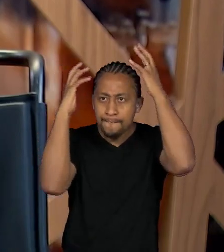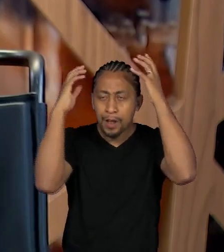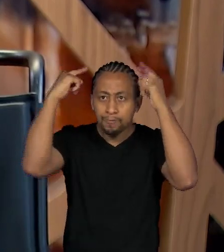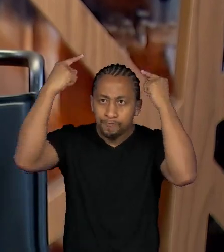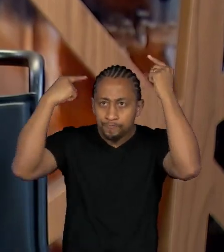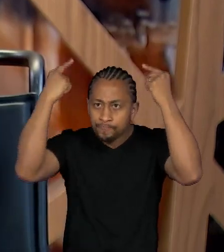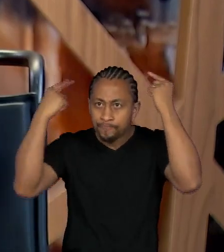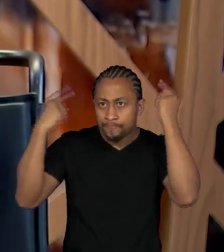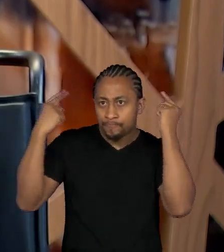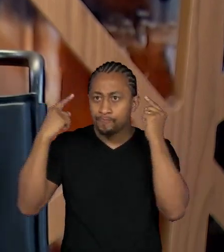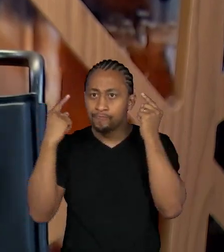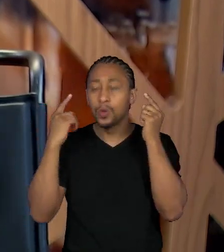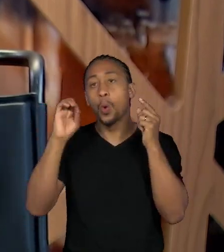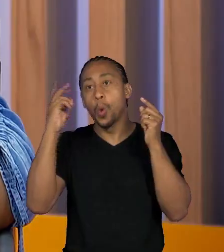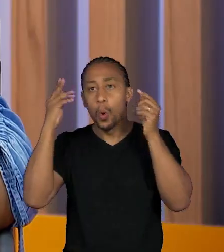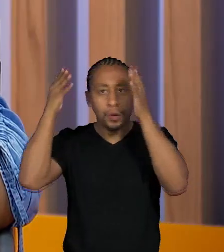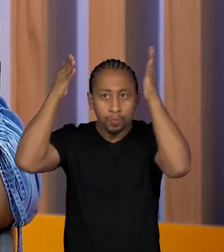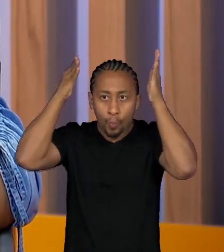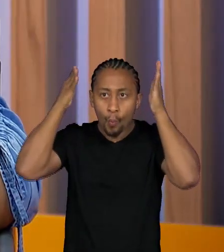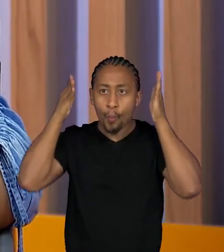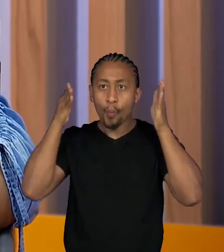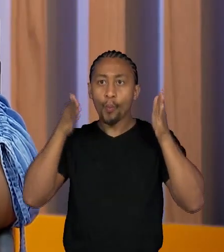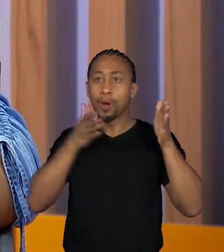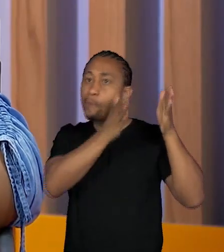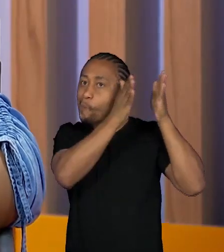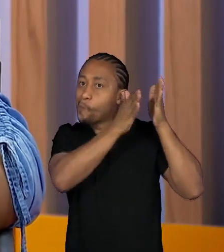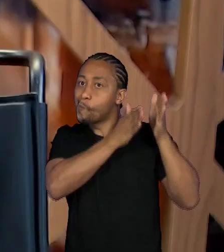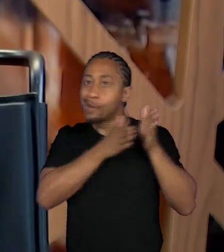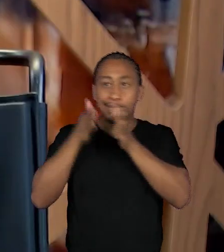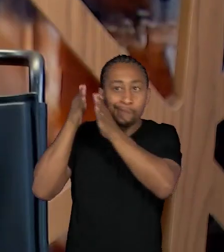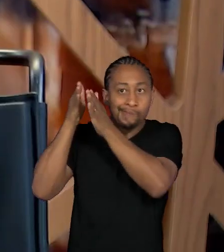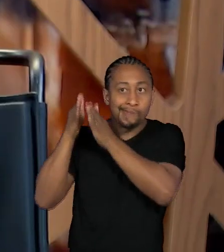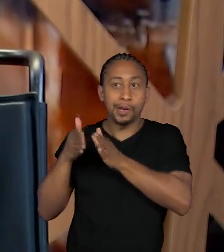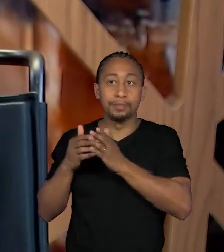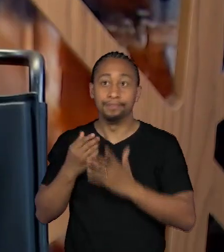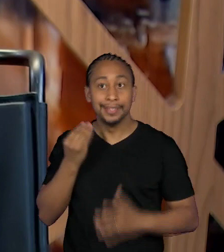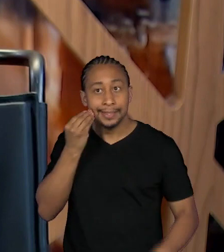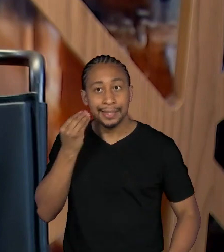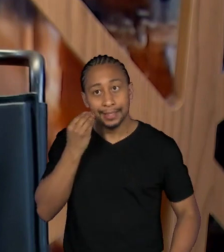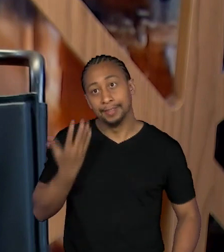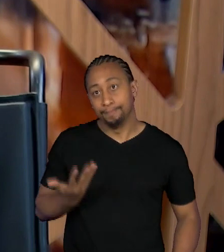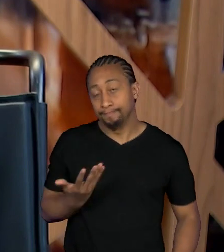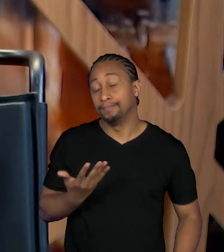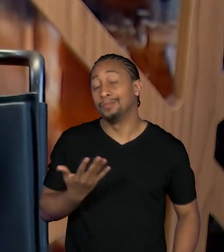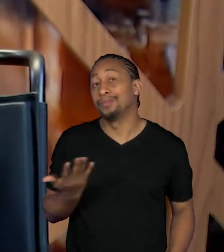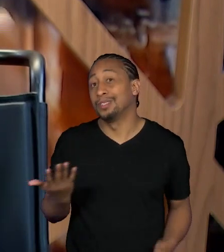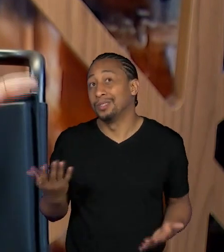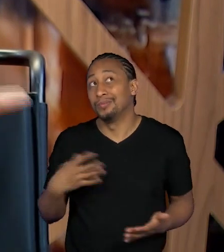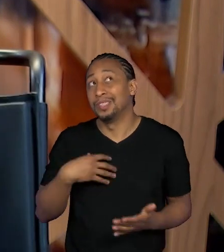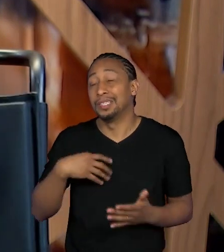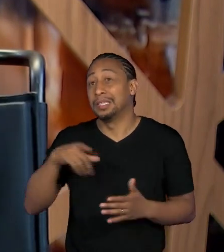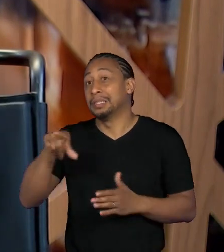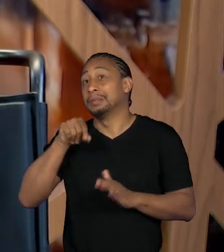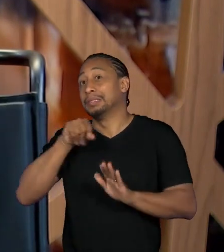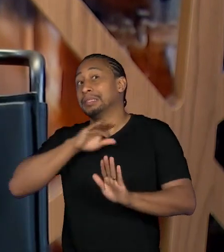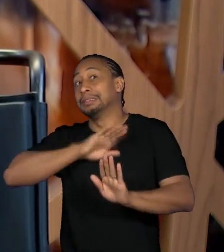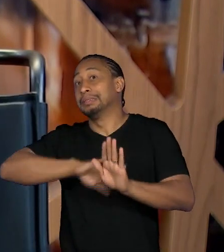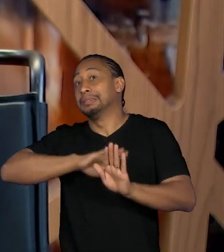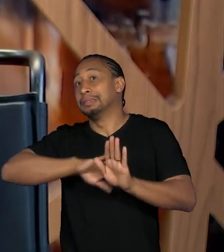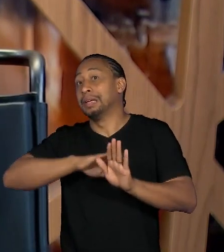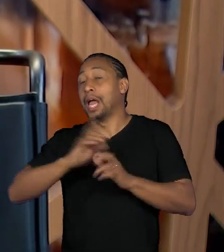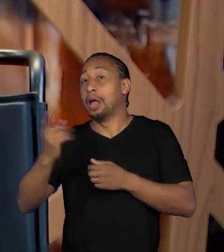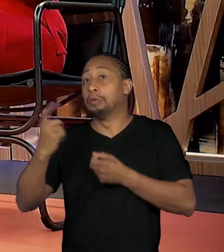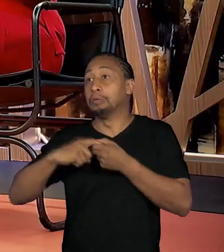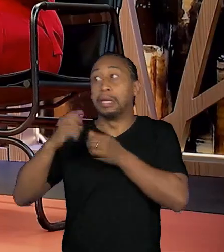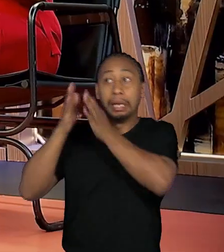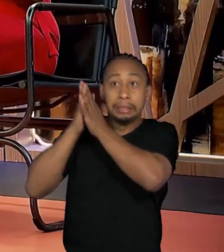aceito, ou ao liso, né? Então, assim, não é uma escolha subjetiva também voltar ao cabelo